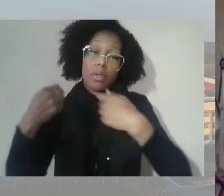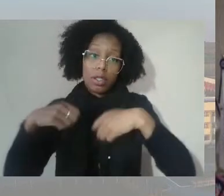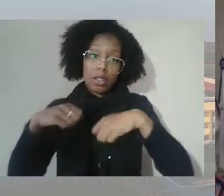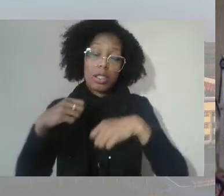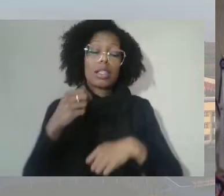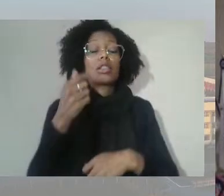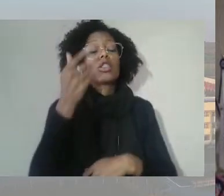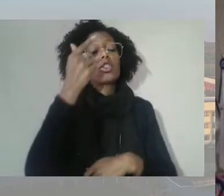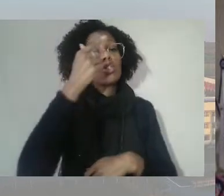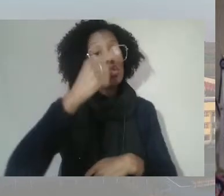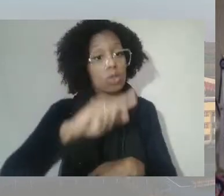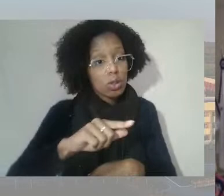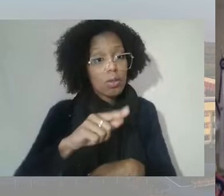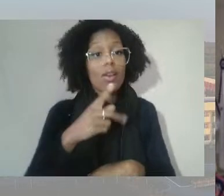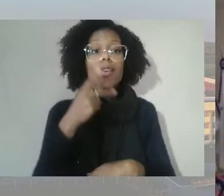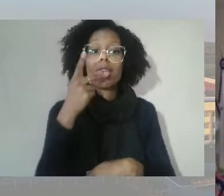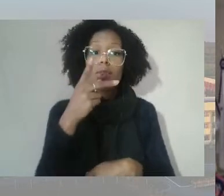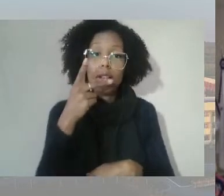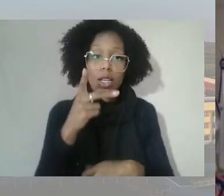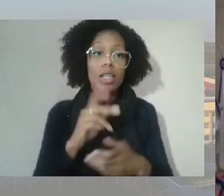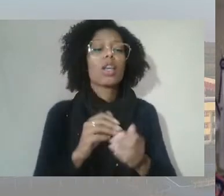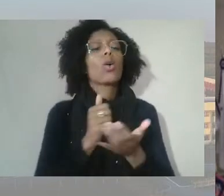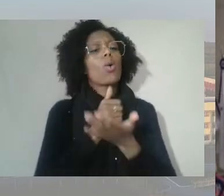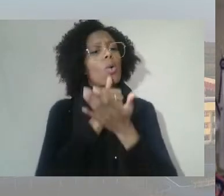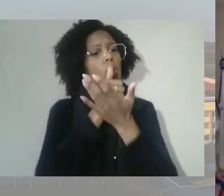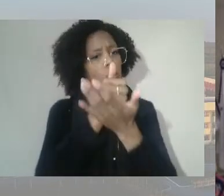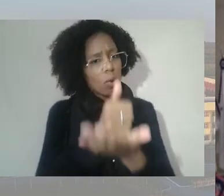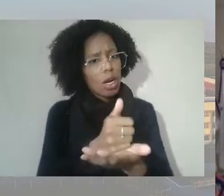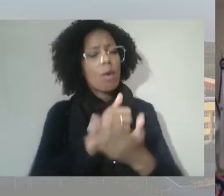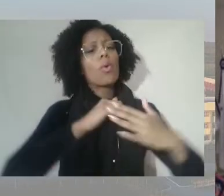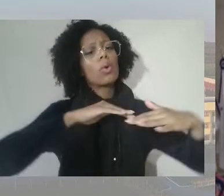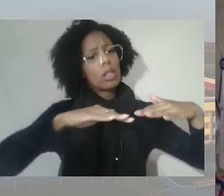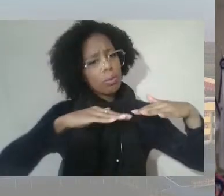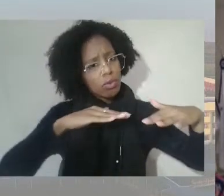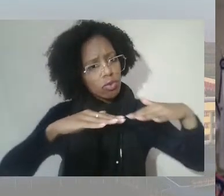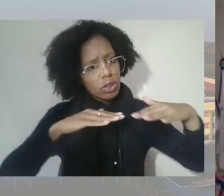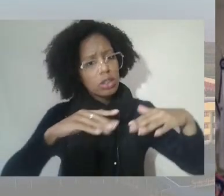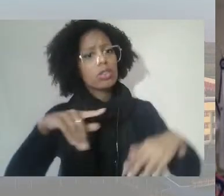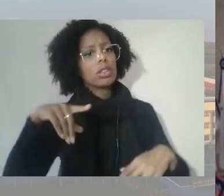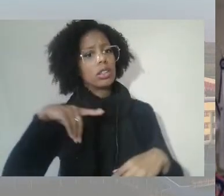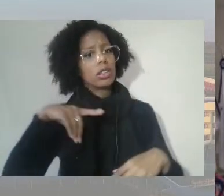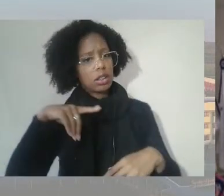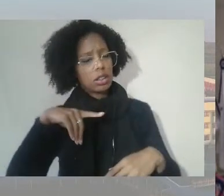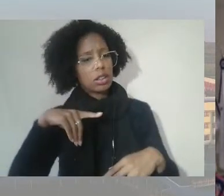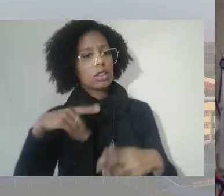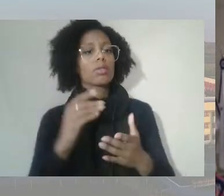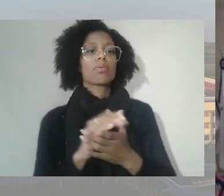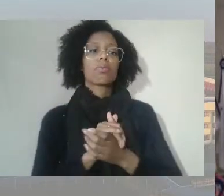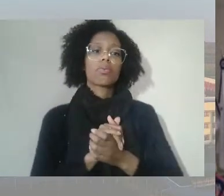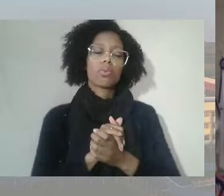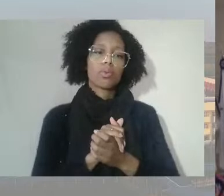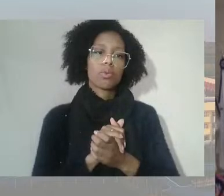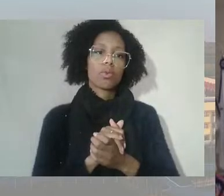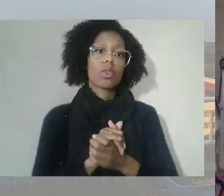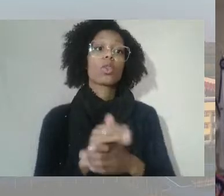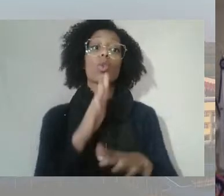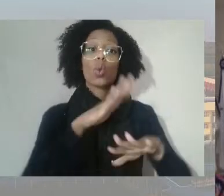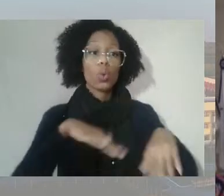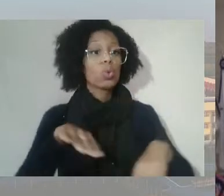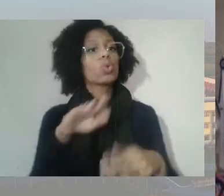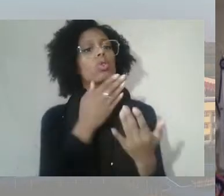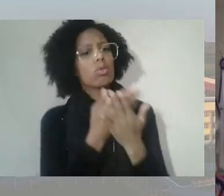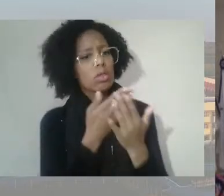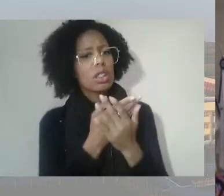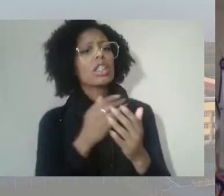Reforçamos o reconhecimento e apoio à legítima manifestação, mobilização e manifestação dos estudantes que lutam